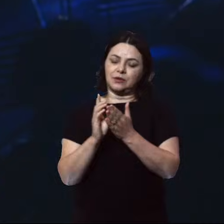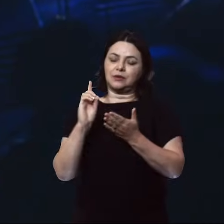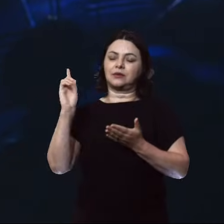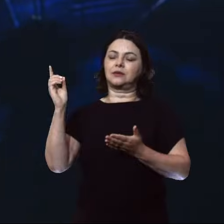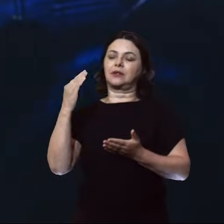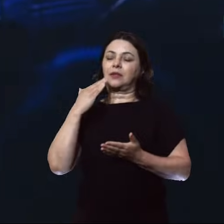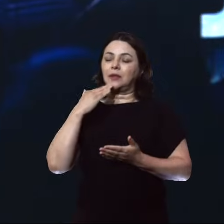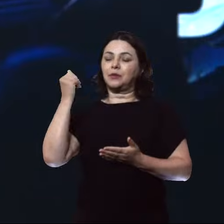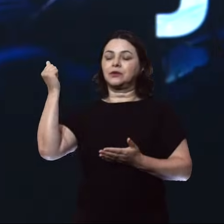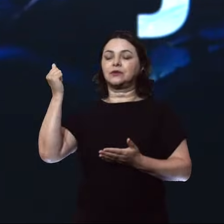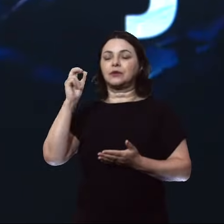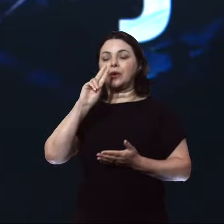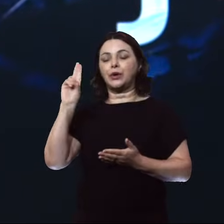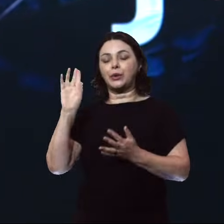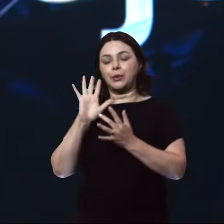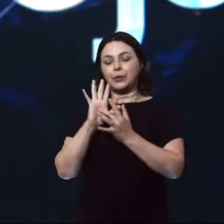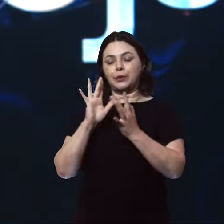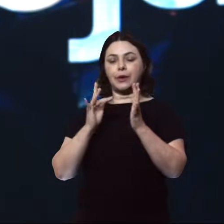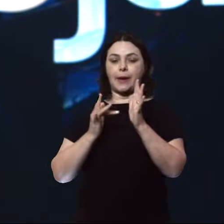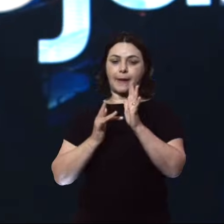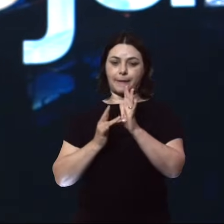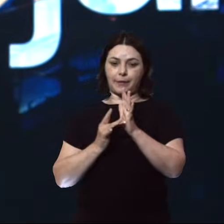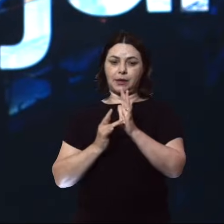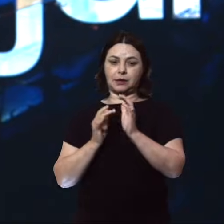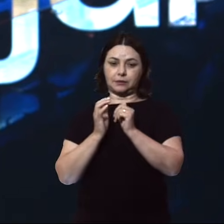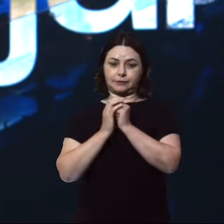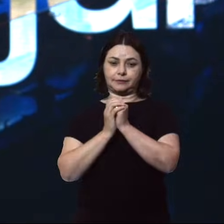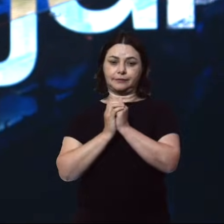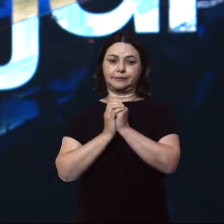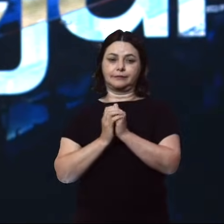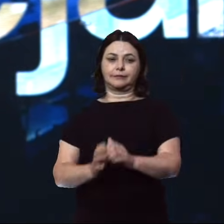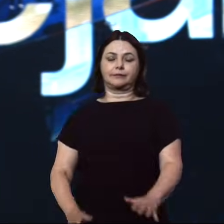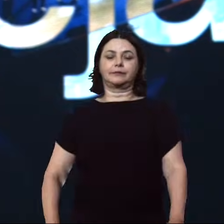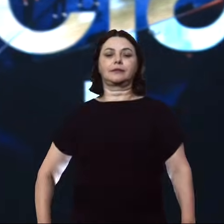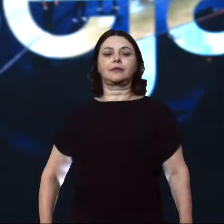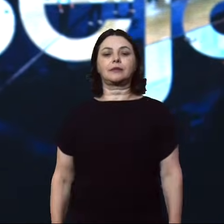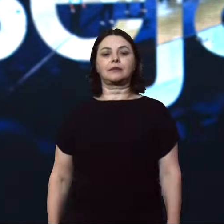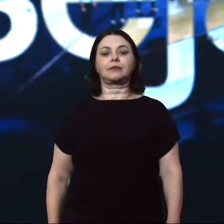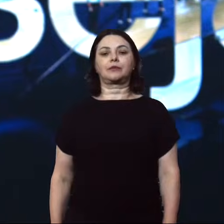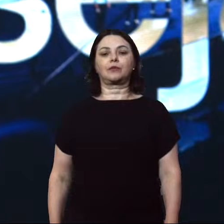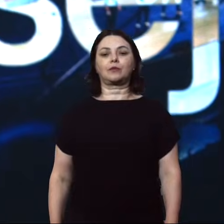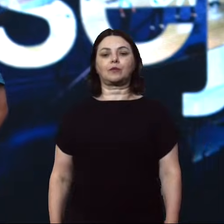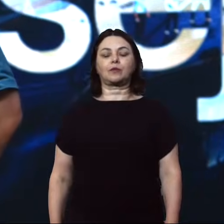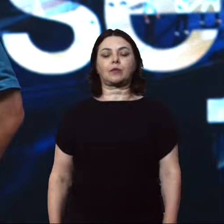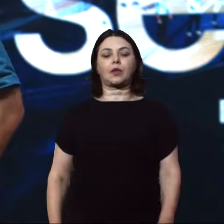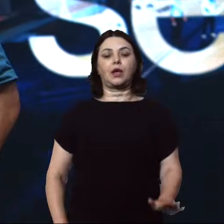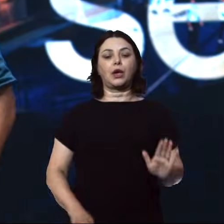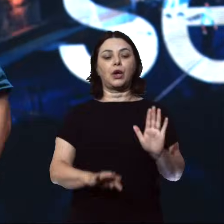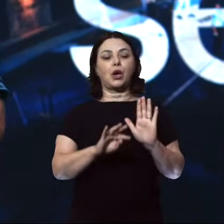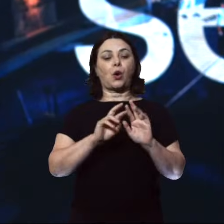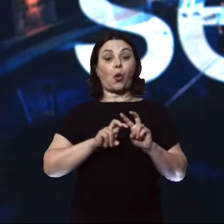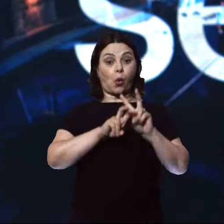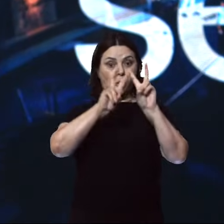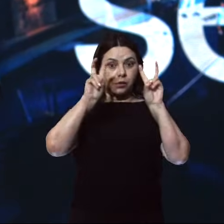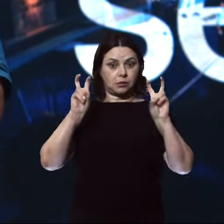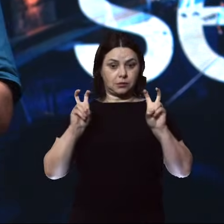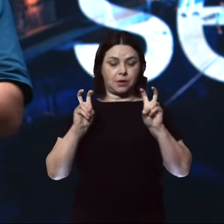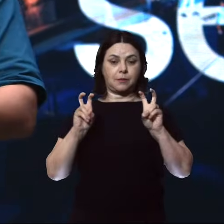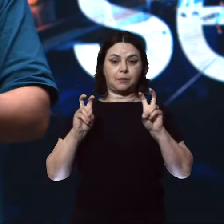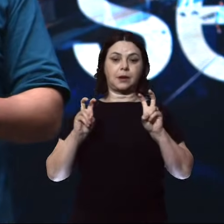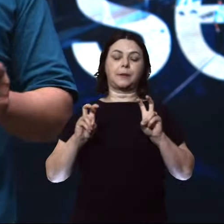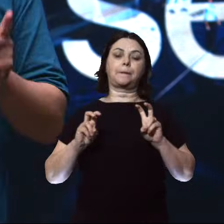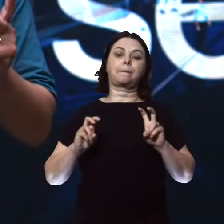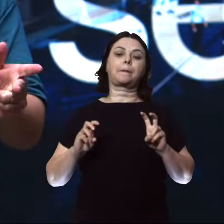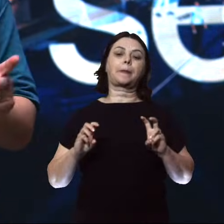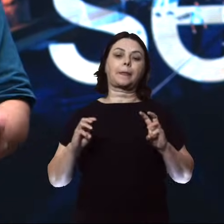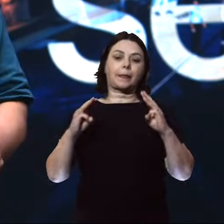que te pedimos, em nome de Jesus, amém, amém. O título dessa mensagem é Poder,